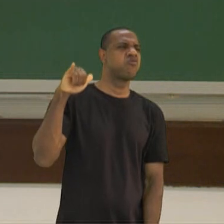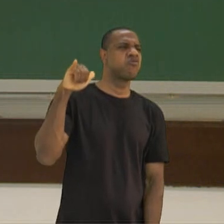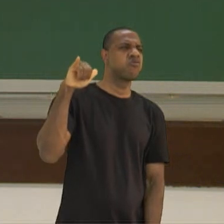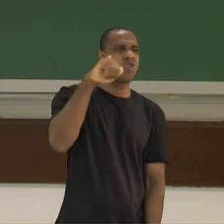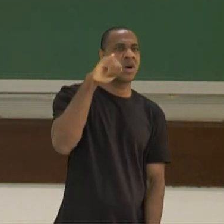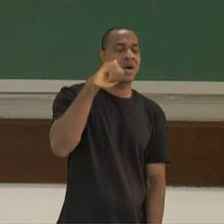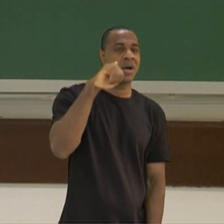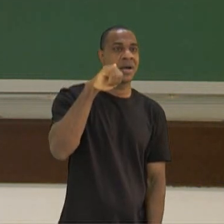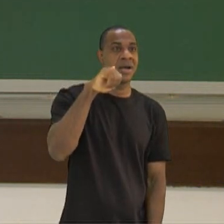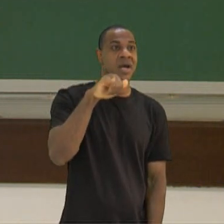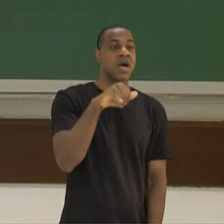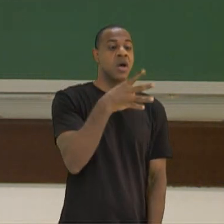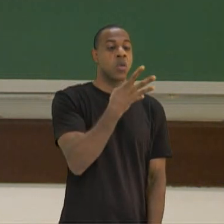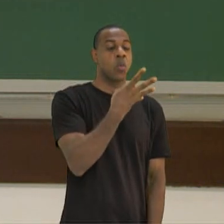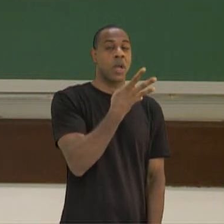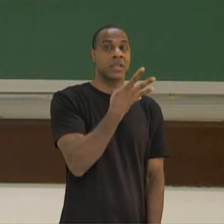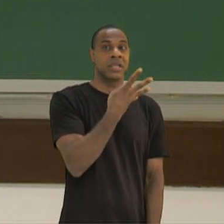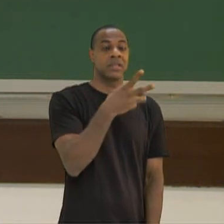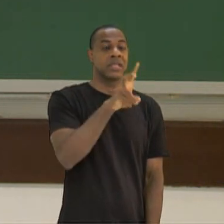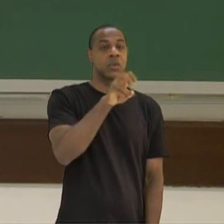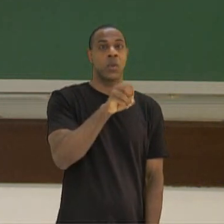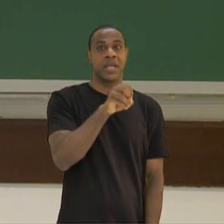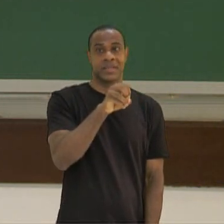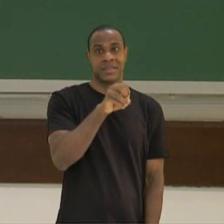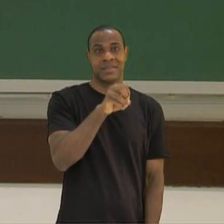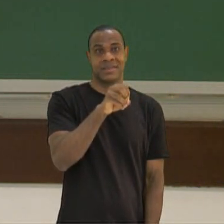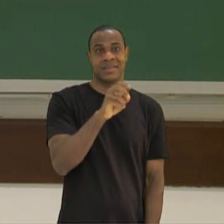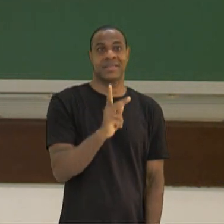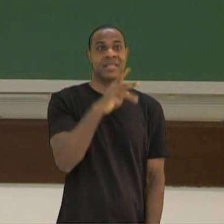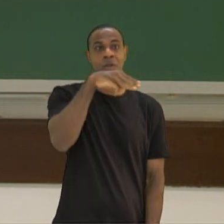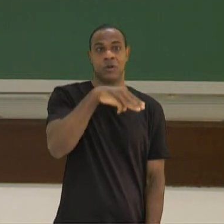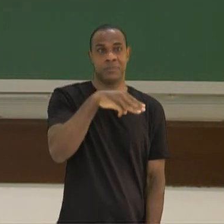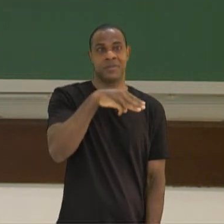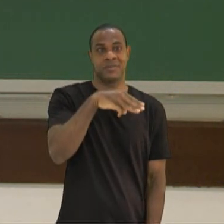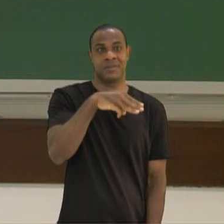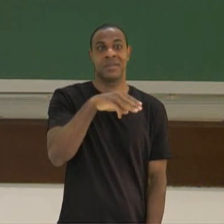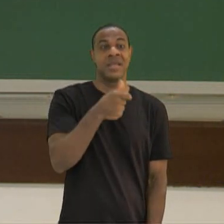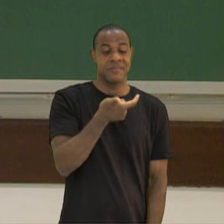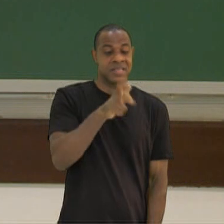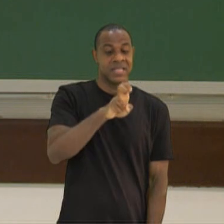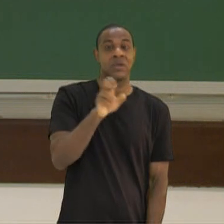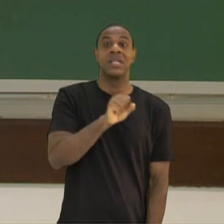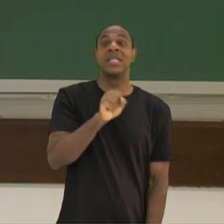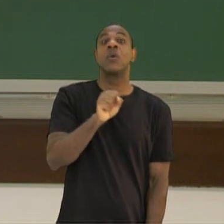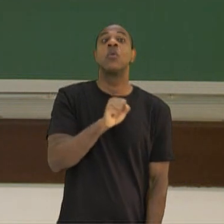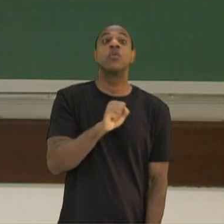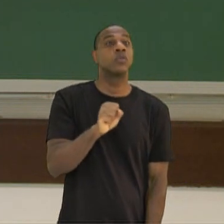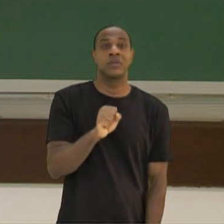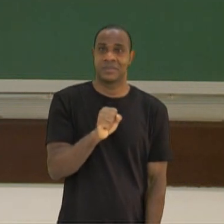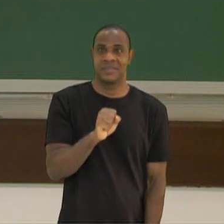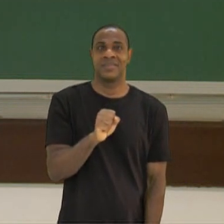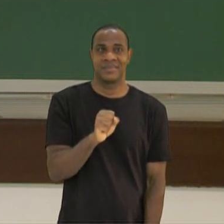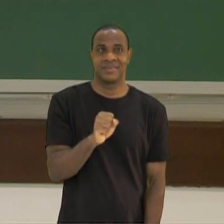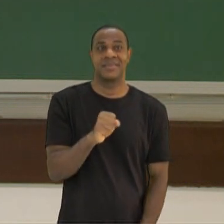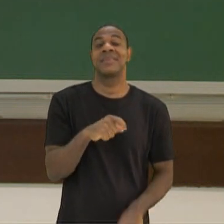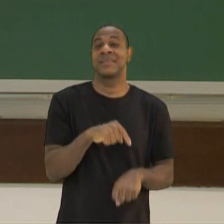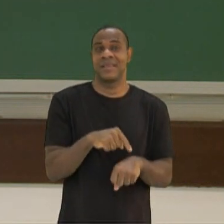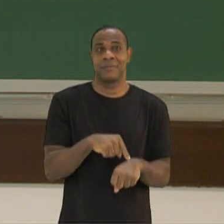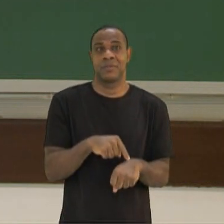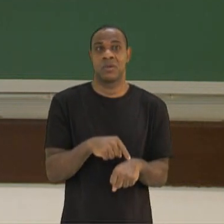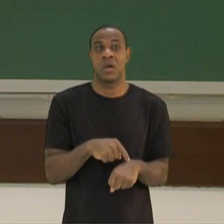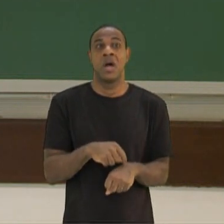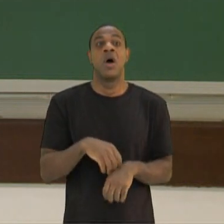450 km por hora. Isso em quanto tempo? Em 25 segundos. Qual que é a aceleração desse